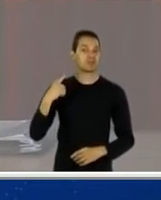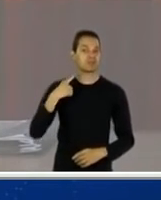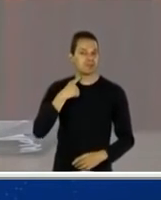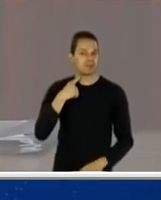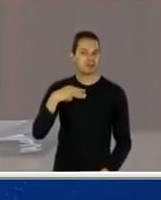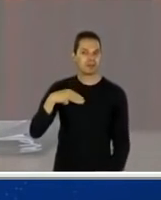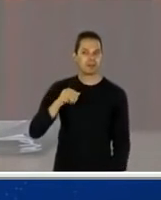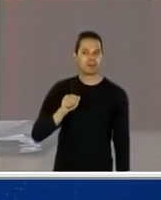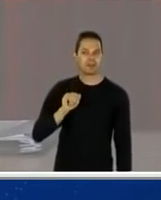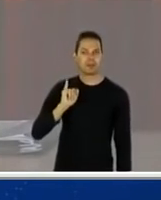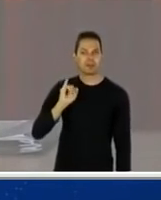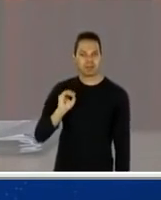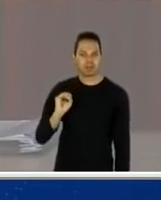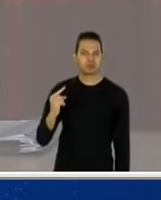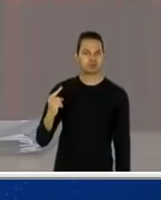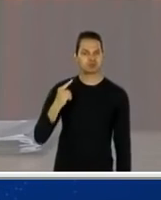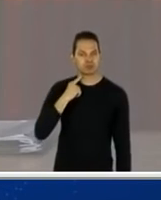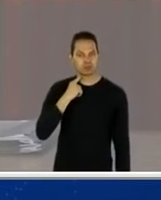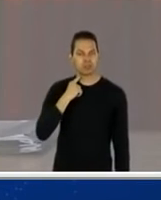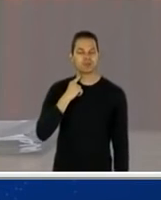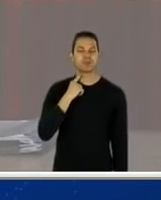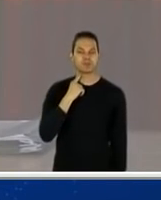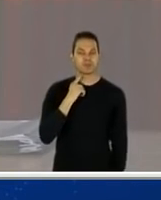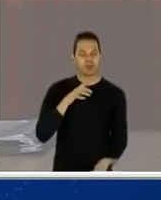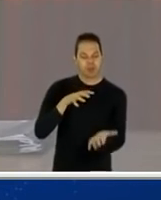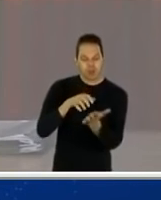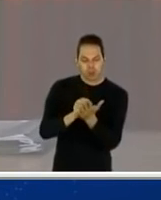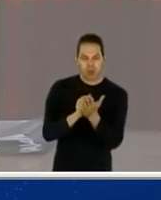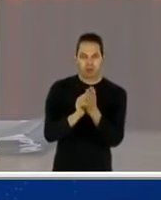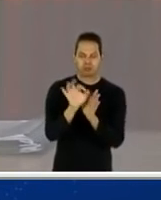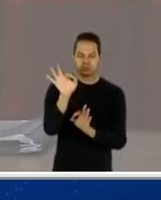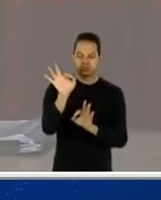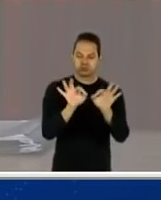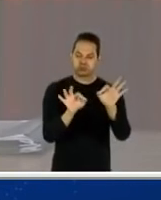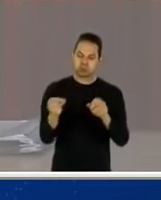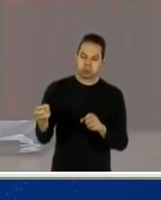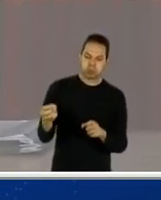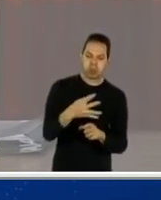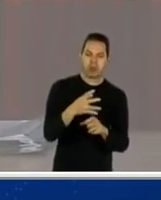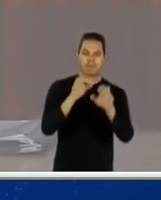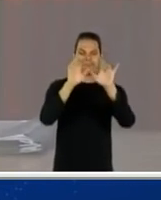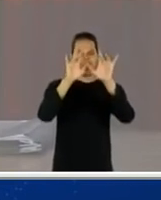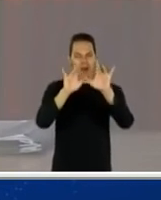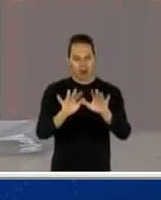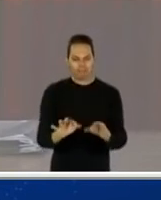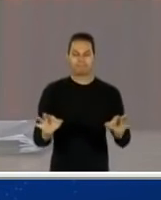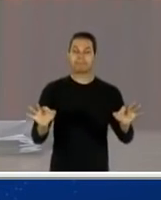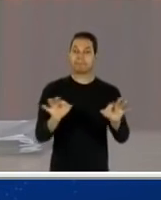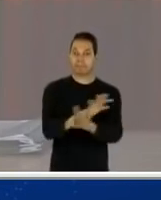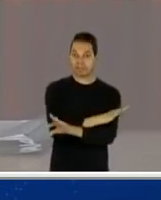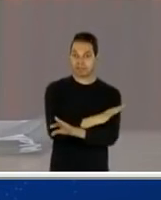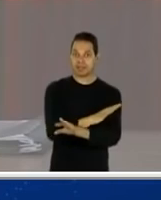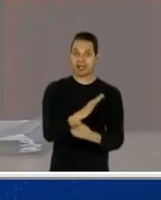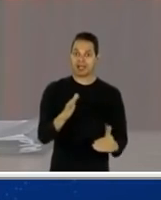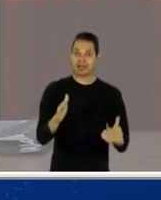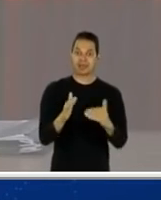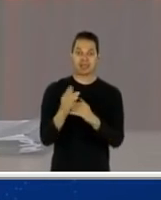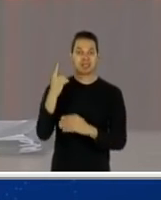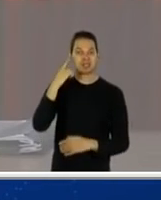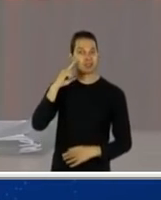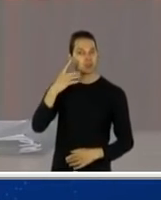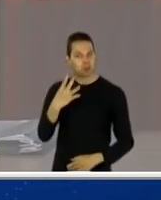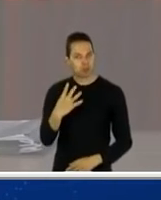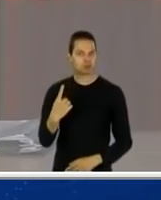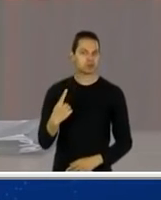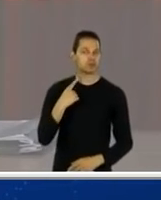falar em nome do povo diz que quem põe em dúvida as nossas eleições ataca a democracia e que os senhores fazem